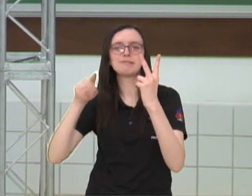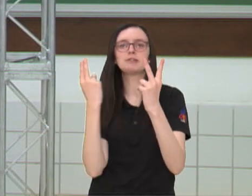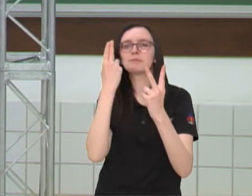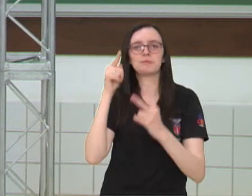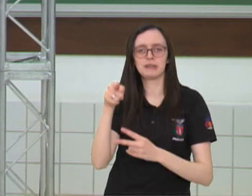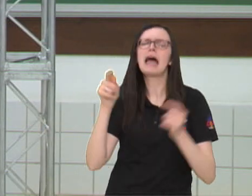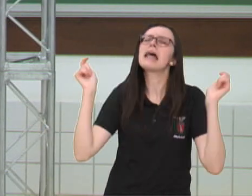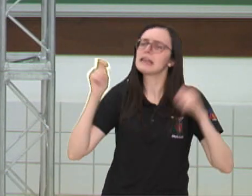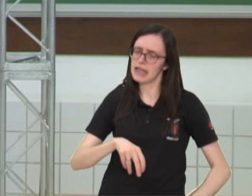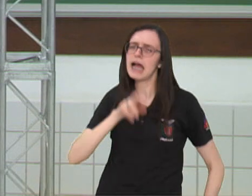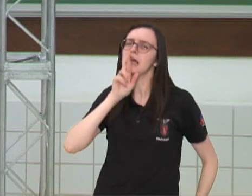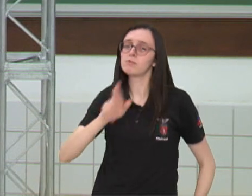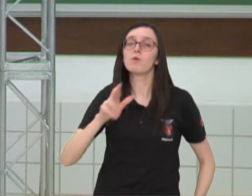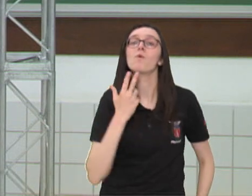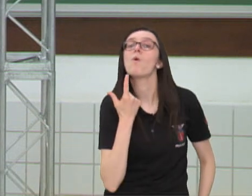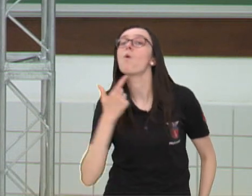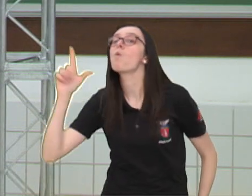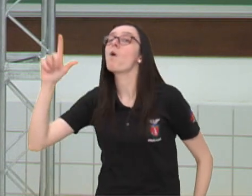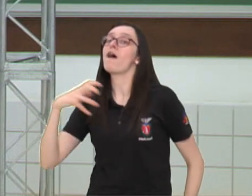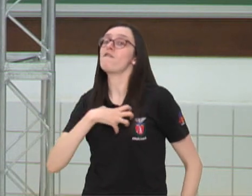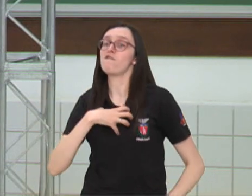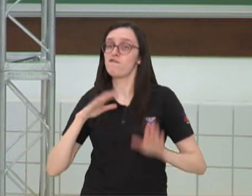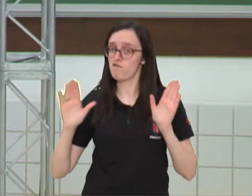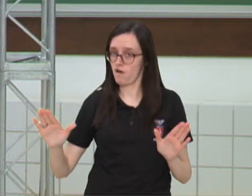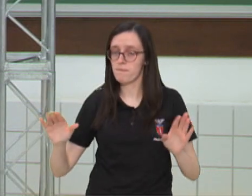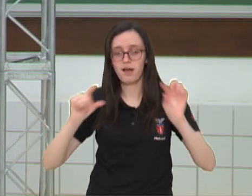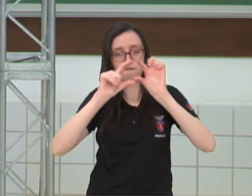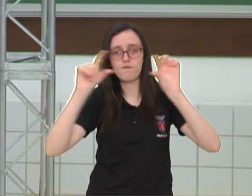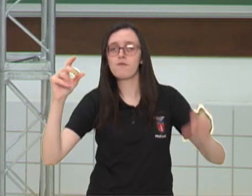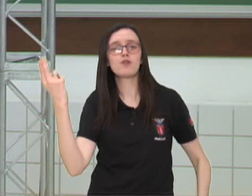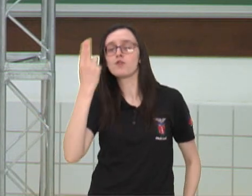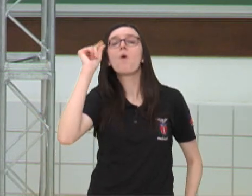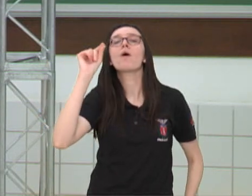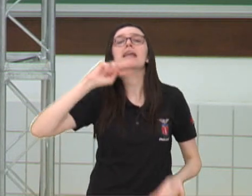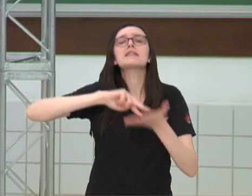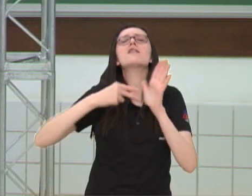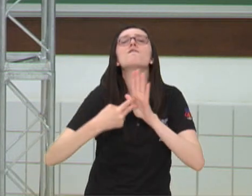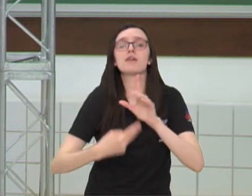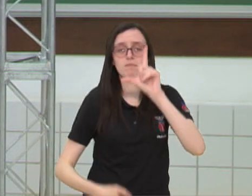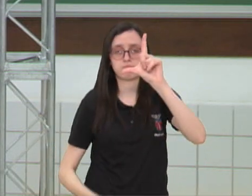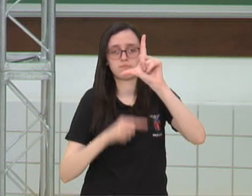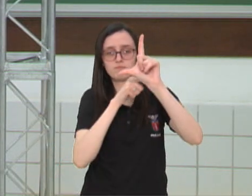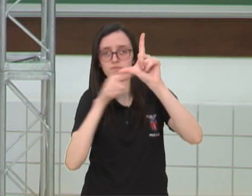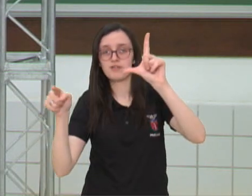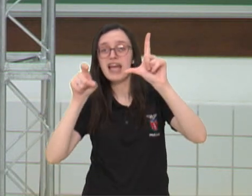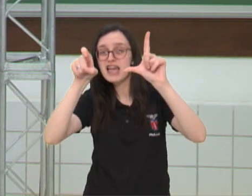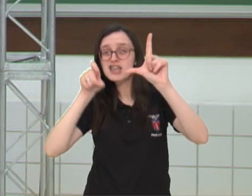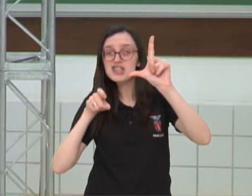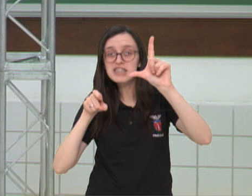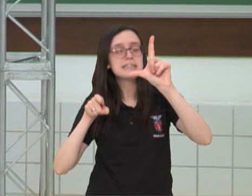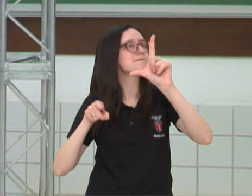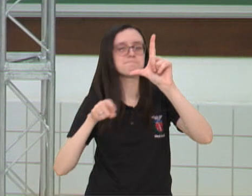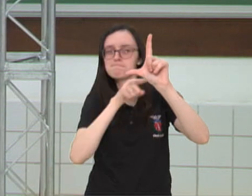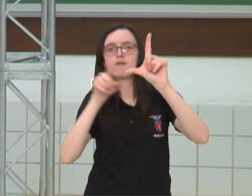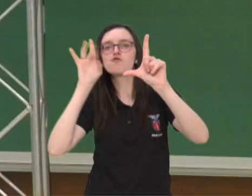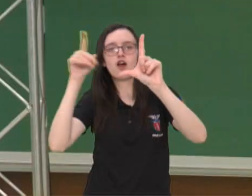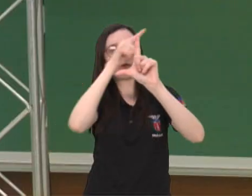Sim, todos os itens continuam existindo. A função só não toca o eixo x, nesse caso, quando o delta é menor que zero.